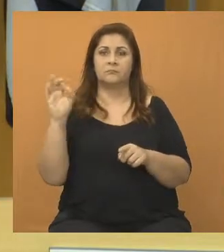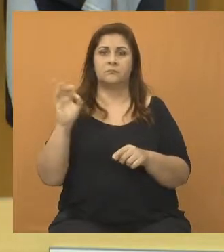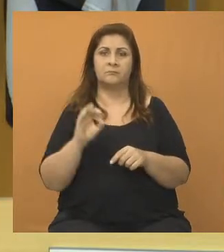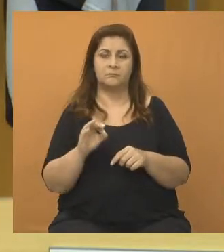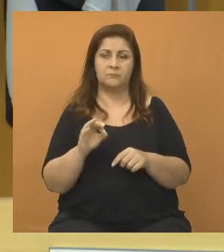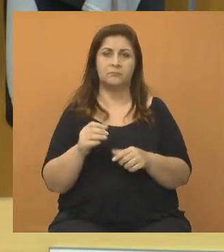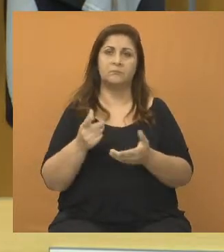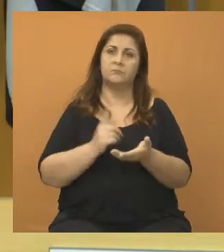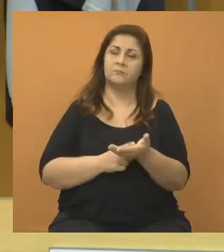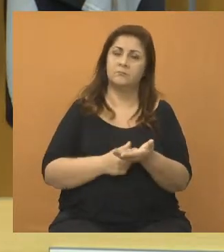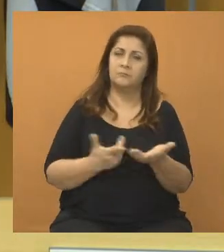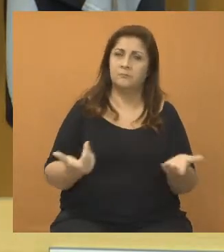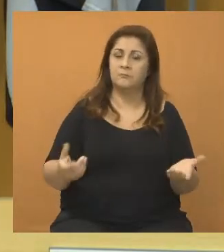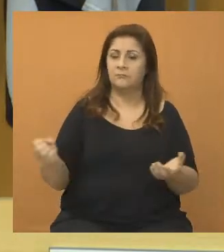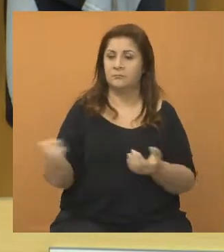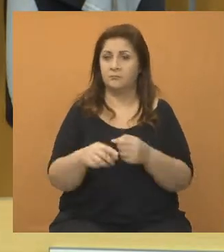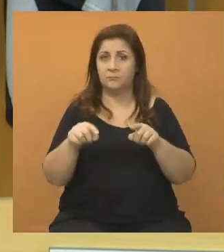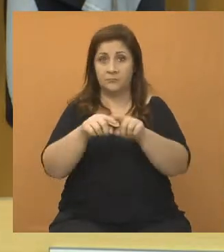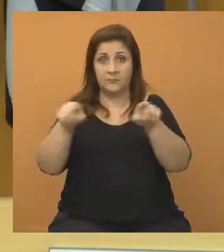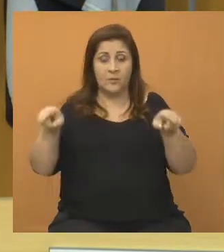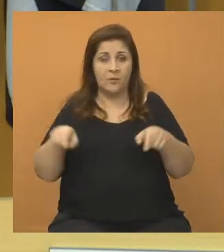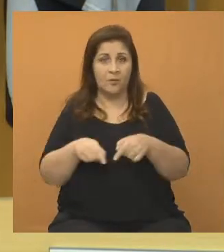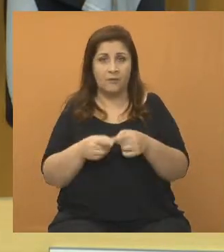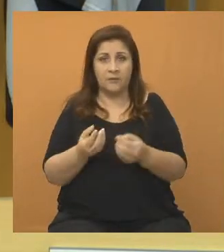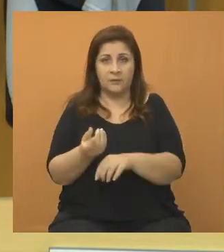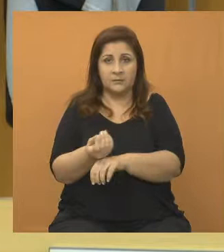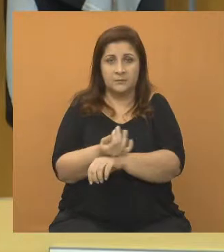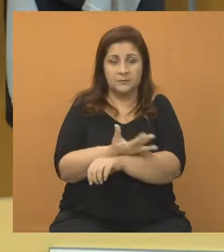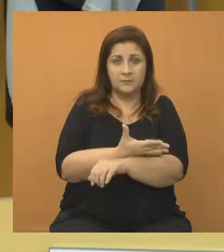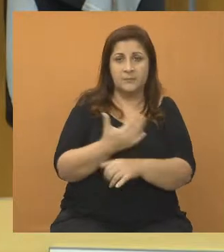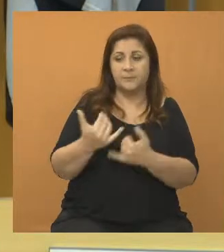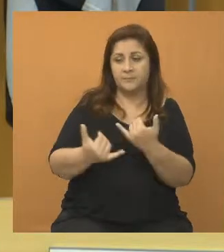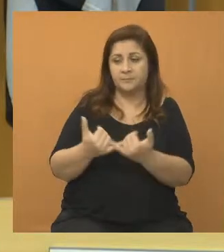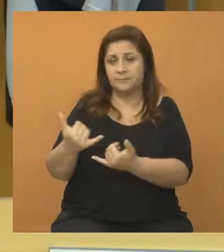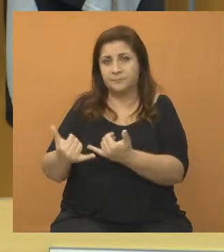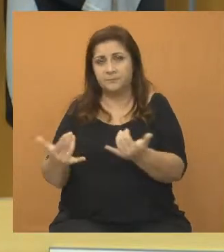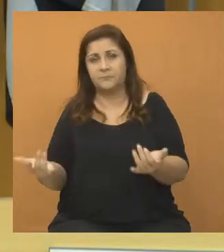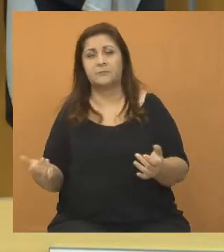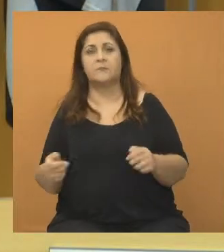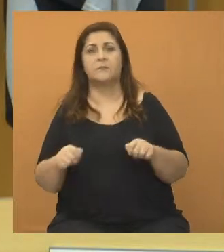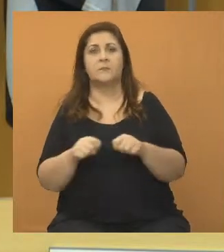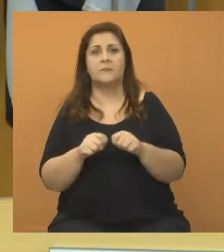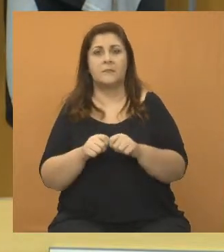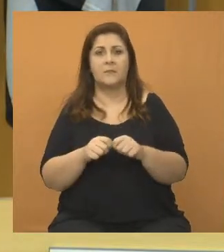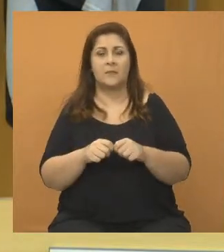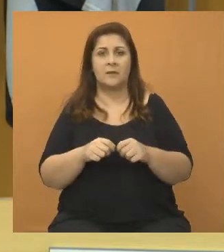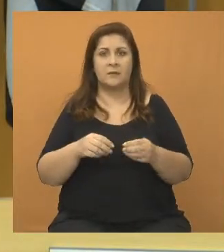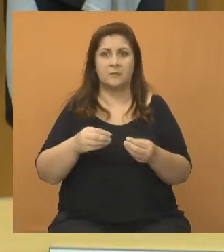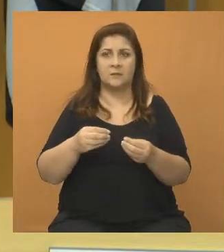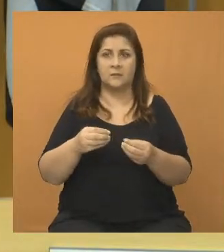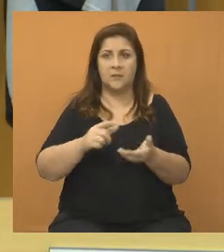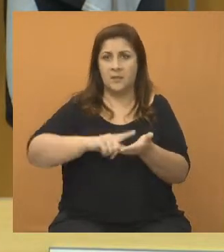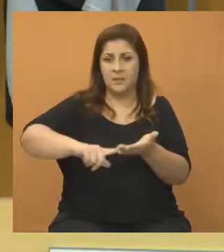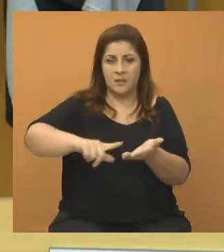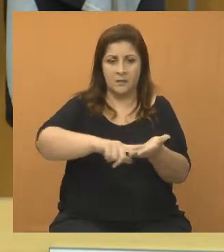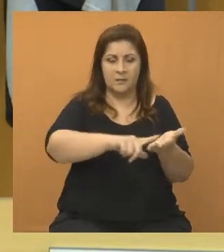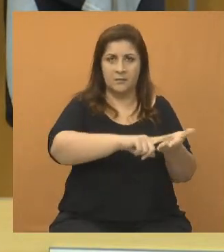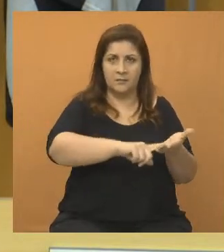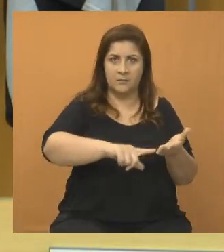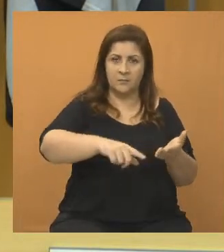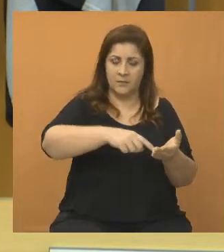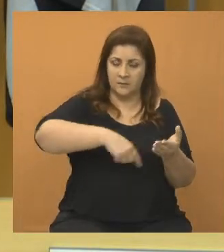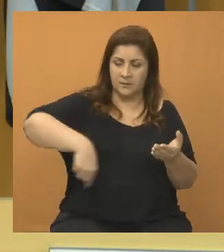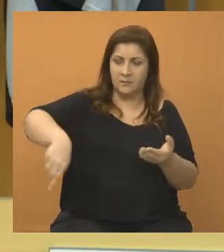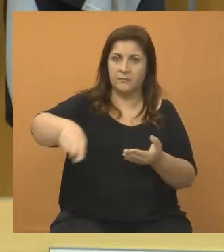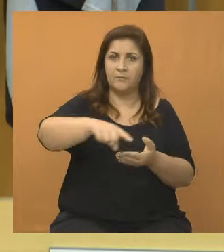para construção de novas praças, né, licitação de novas áreas verdes, revitalização das margens de